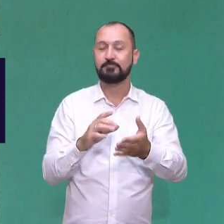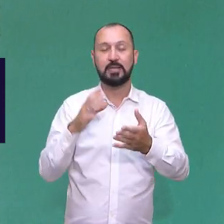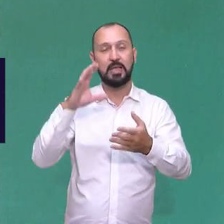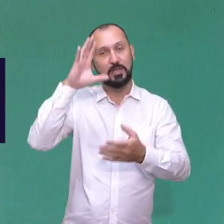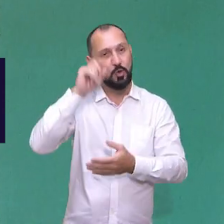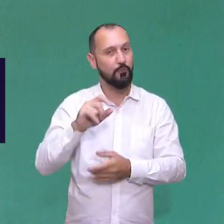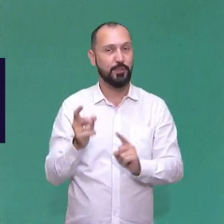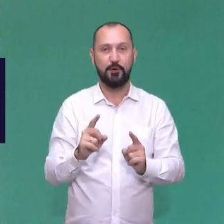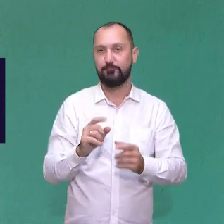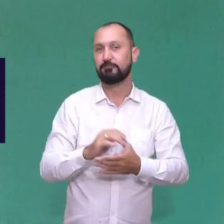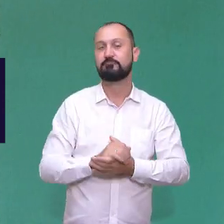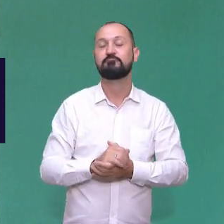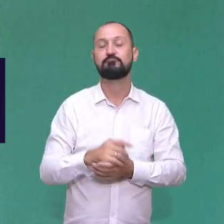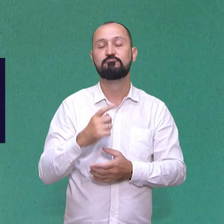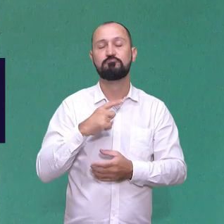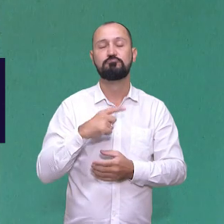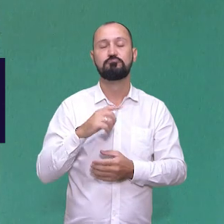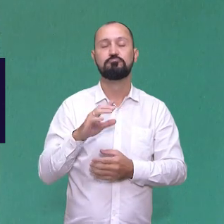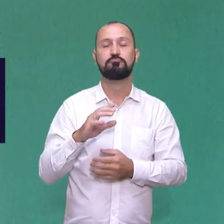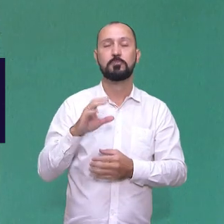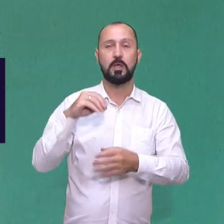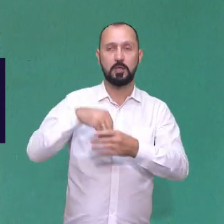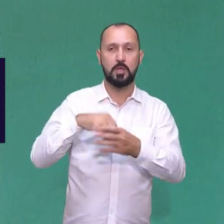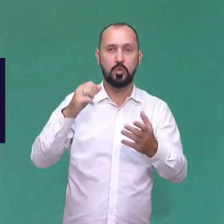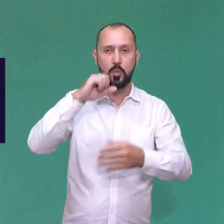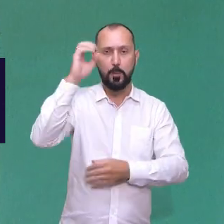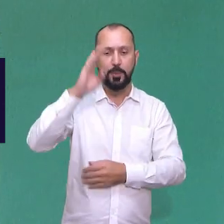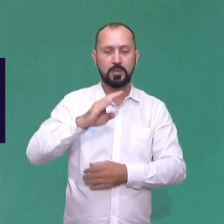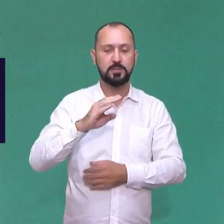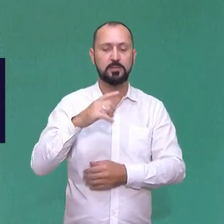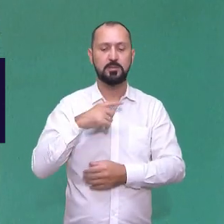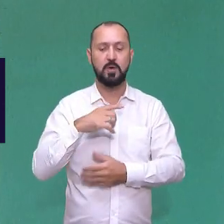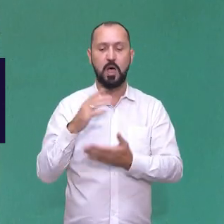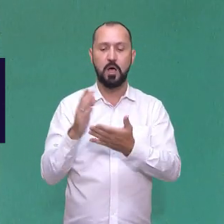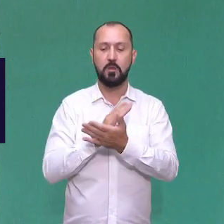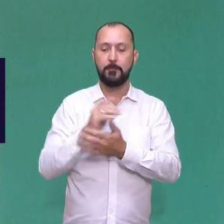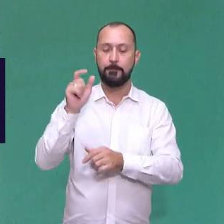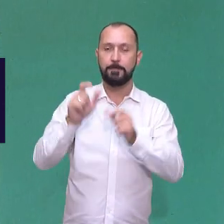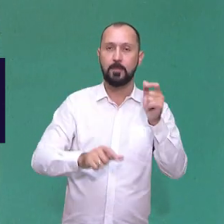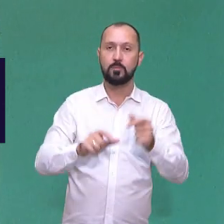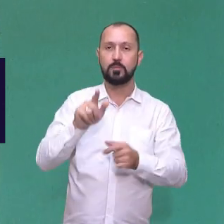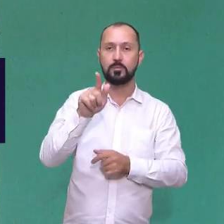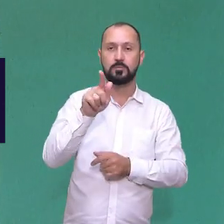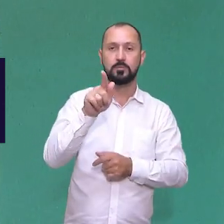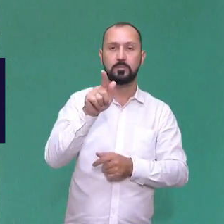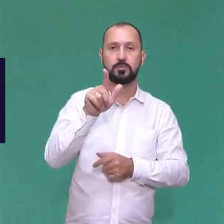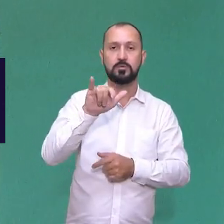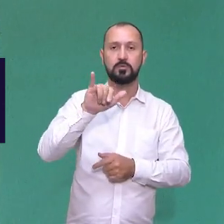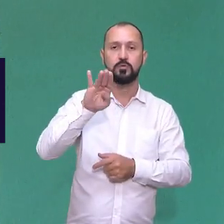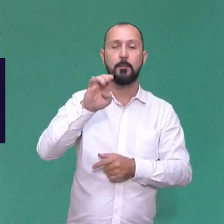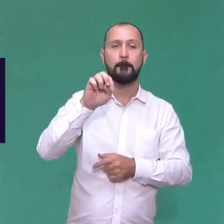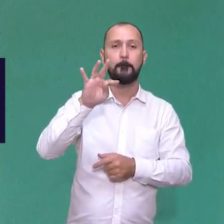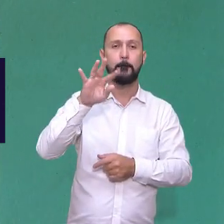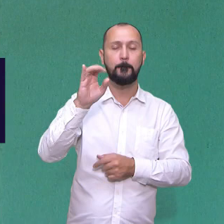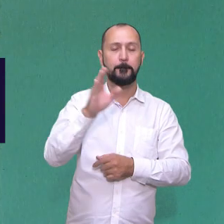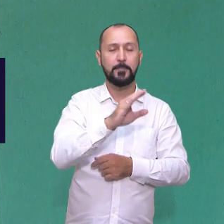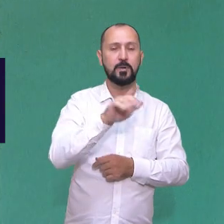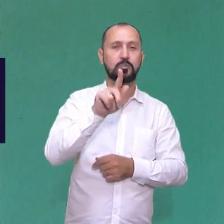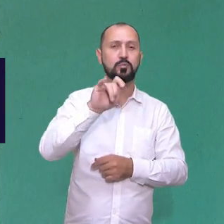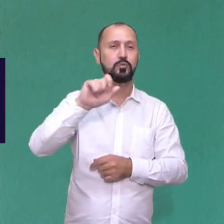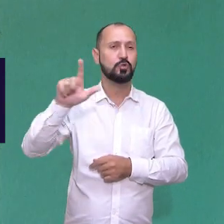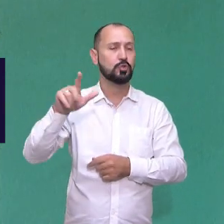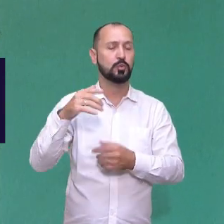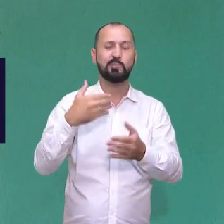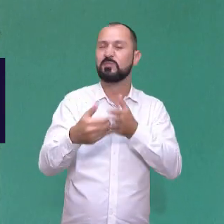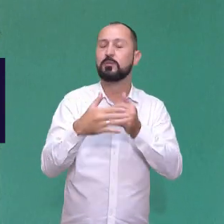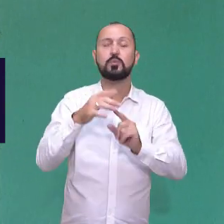respeito disso. Tanto que nós já tivemos no Brasil gente como o Gilberto Gil.